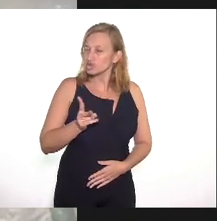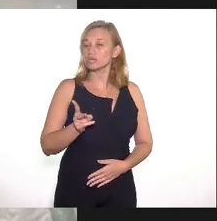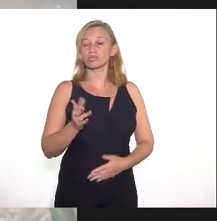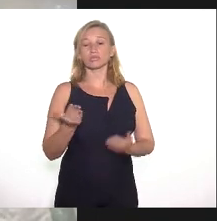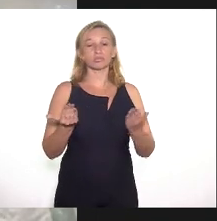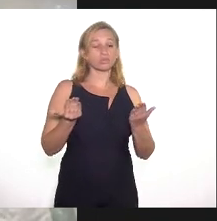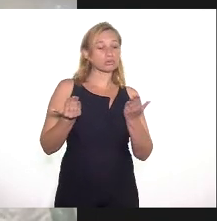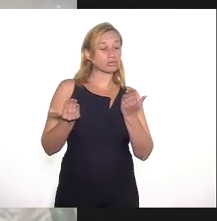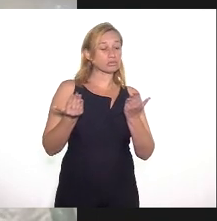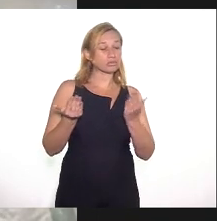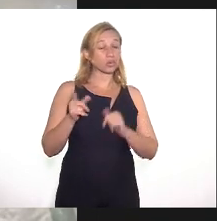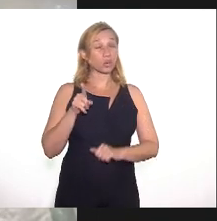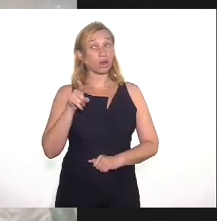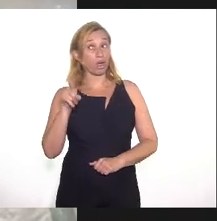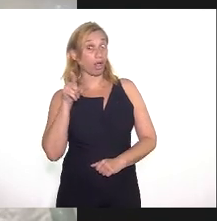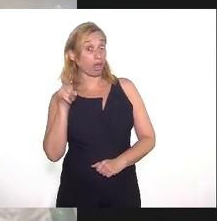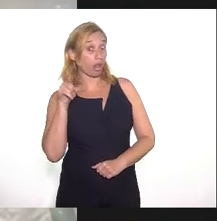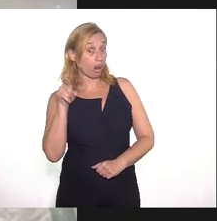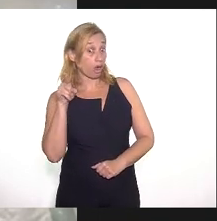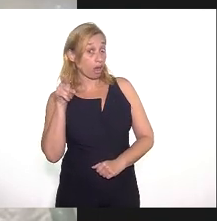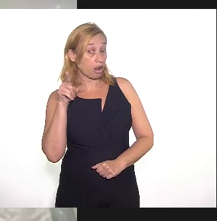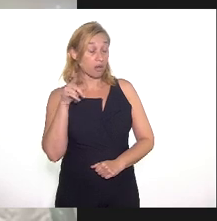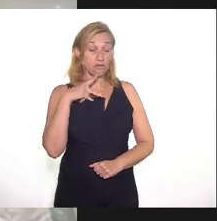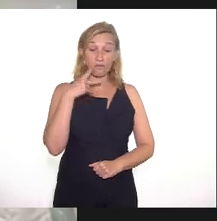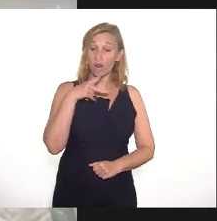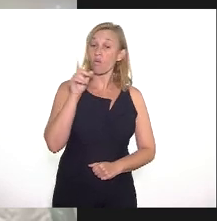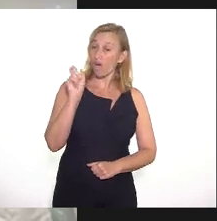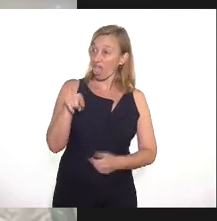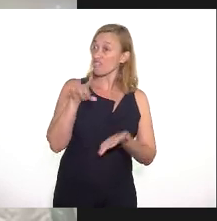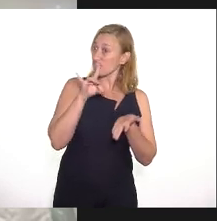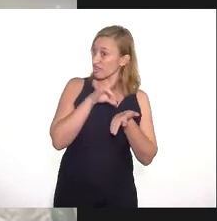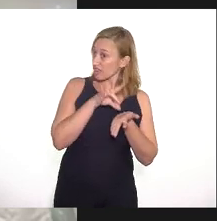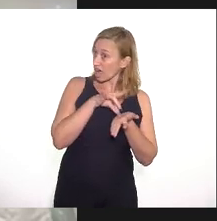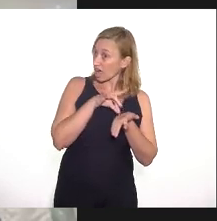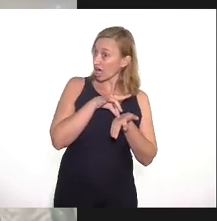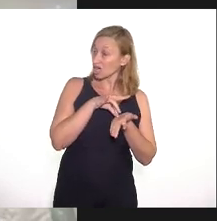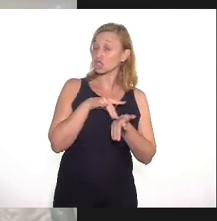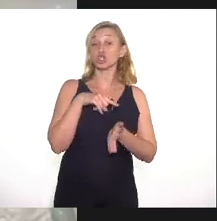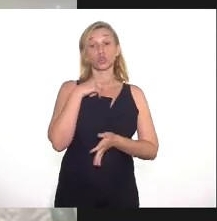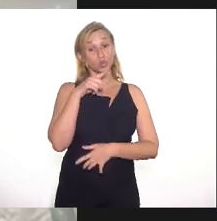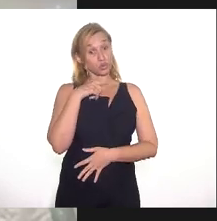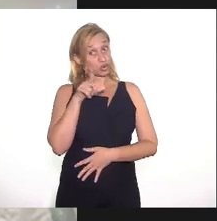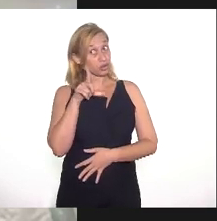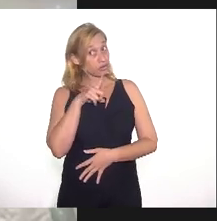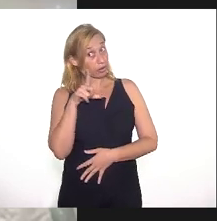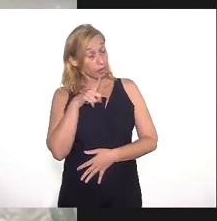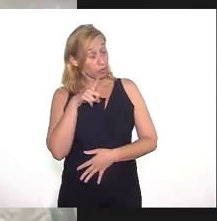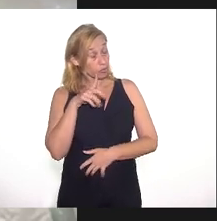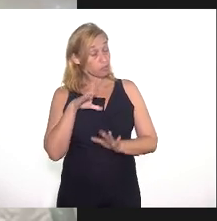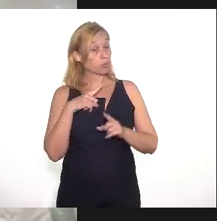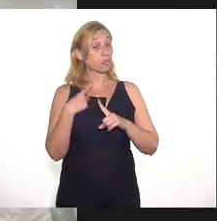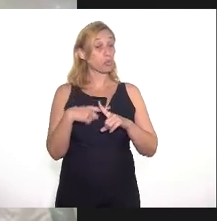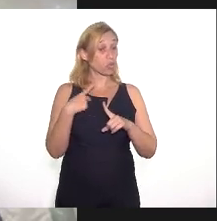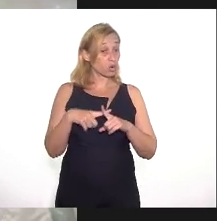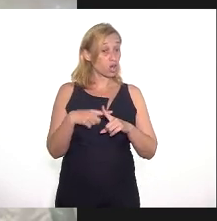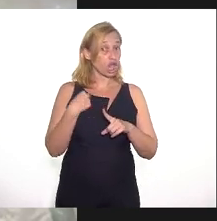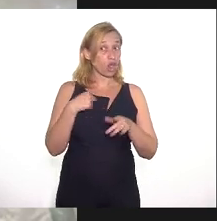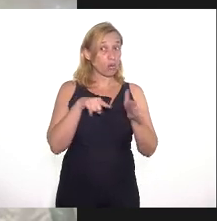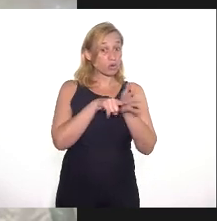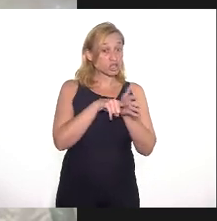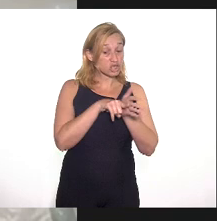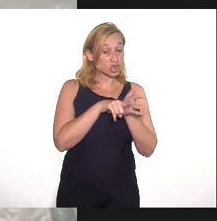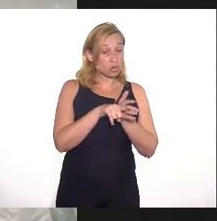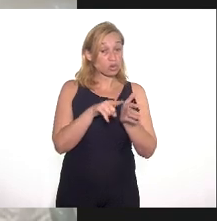desconfiando se o que ela disse é verdade. Tenho minhas dúvidas, porque consultei hoje